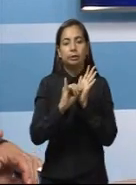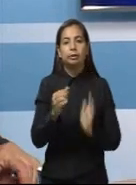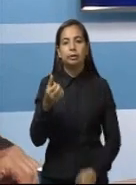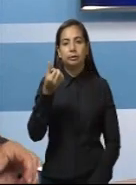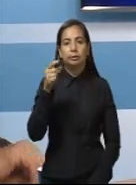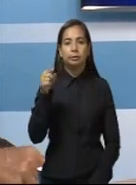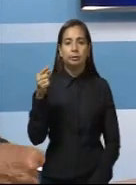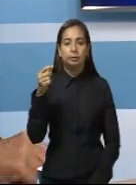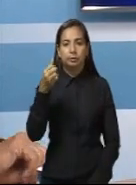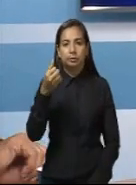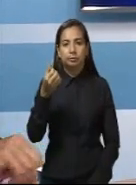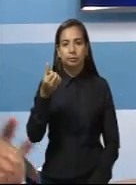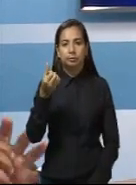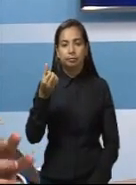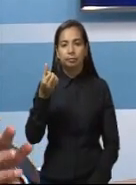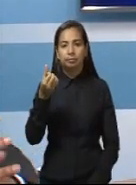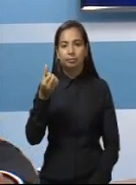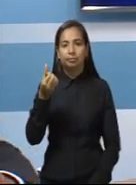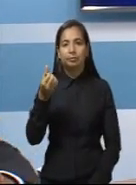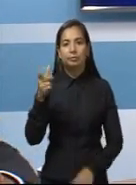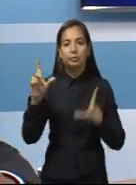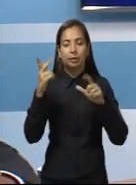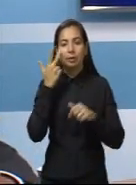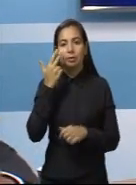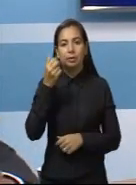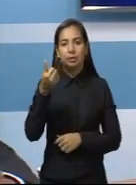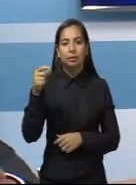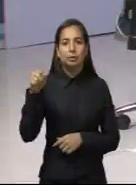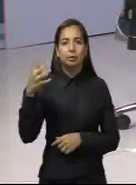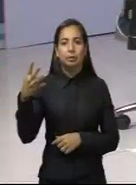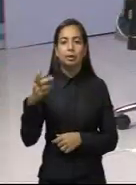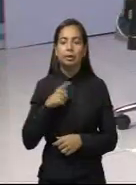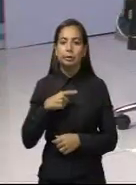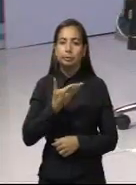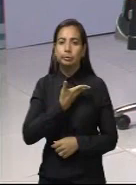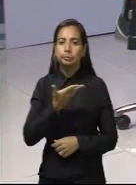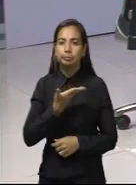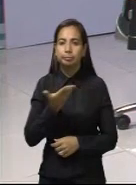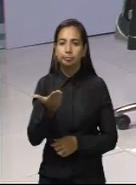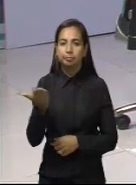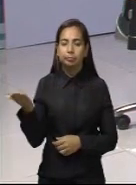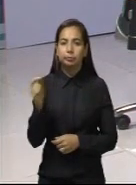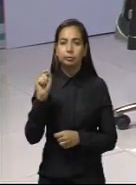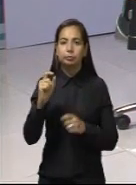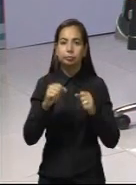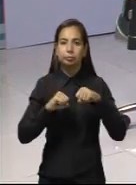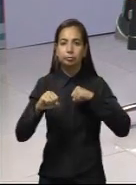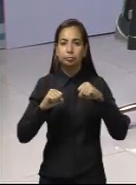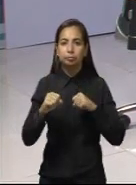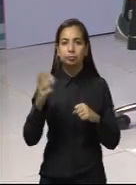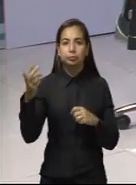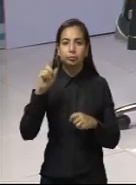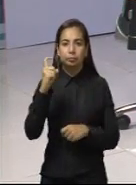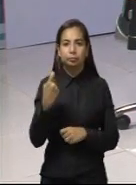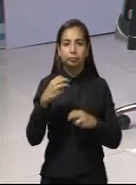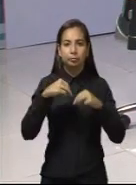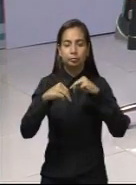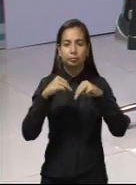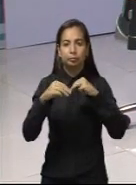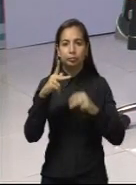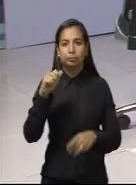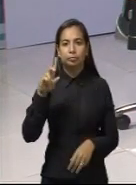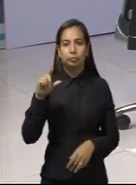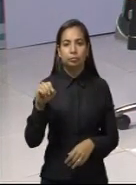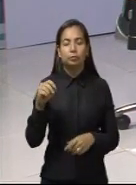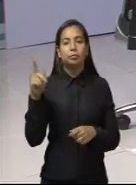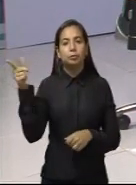sua atenção. Você que ligou agora, o programa recebeu hoje as participações dos nossos colaboradores, debatedores, o ex-ministro Paulo Lustosa, o cientista